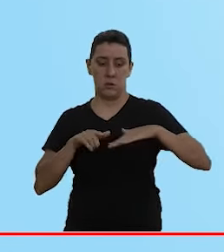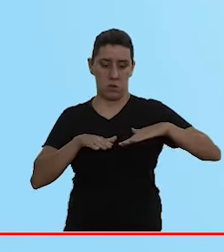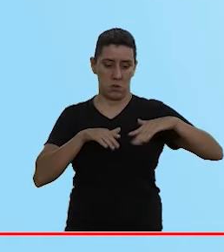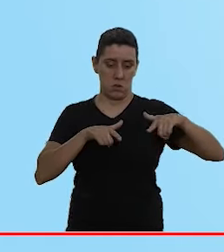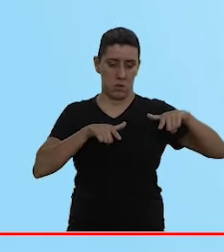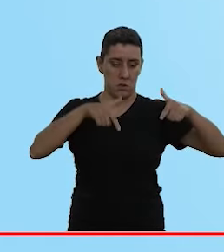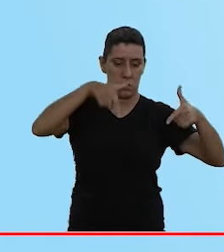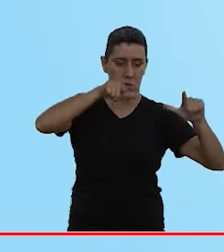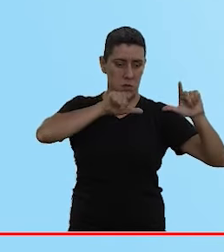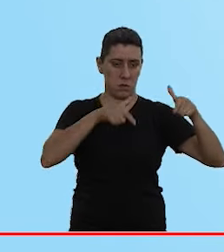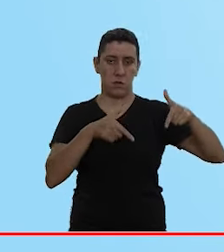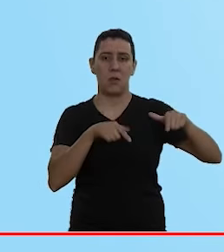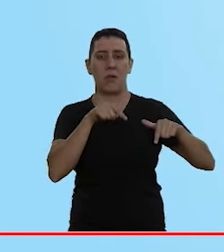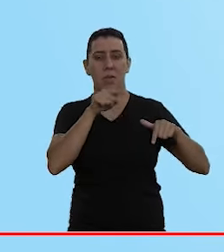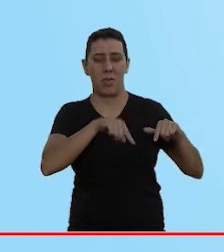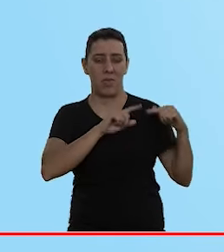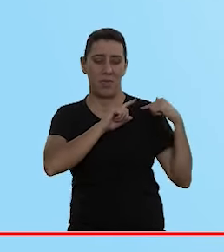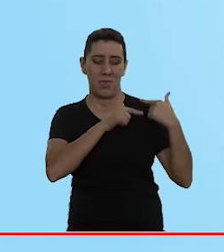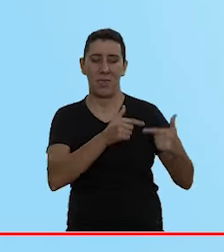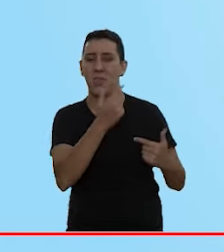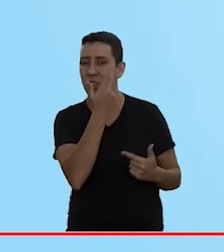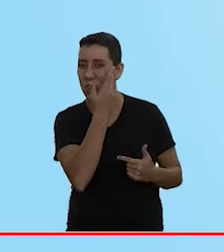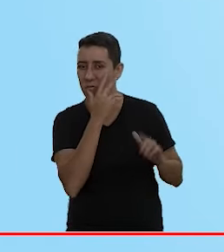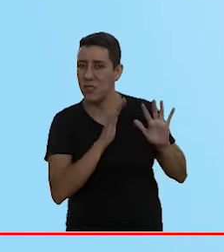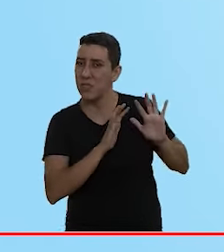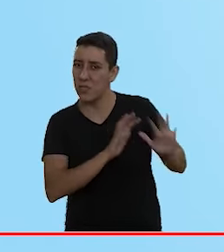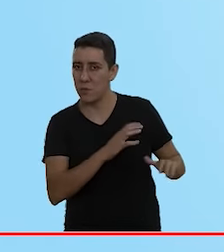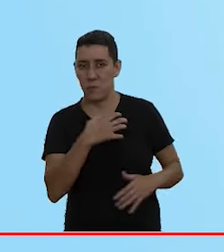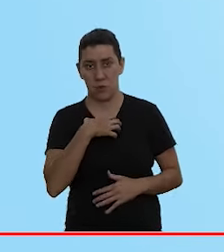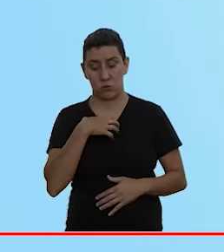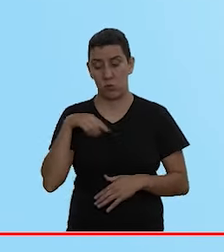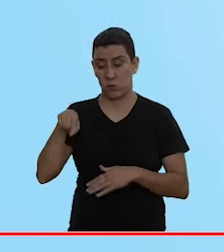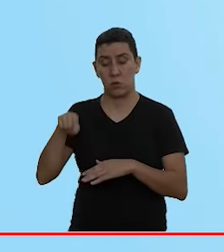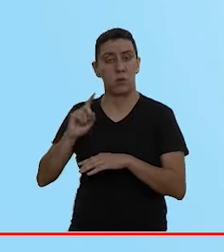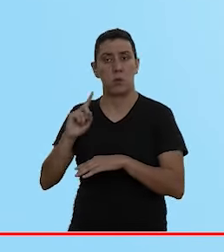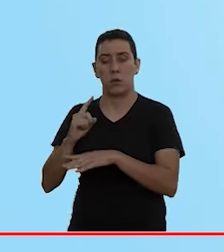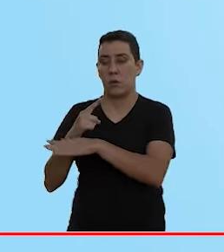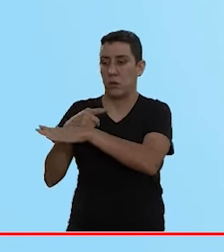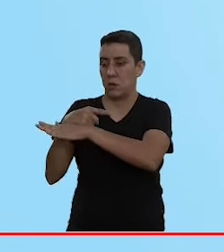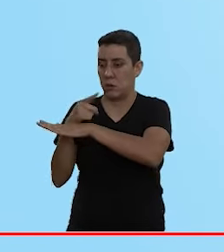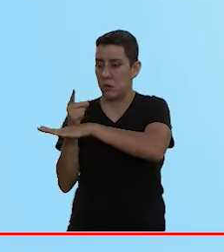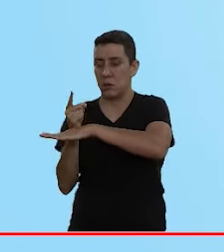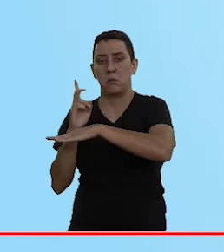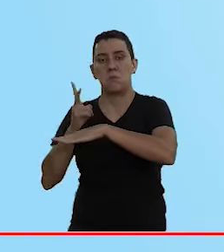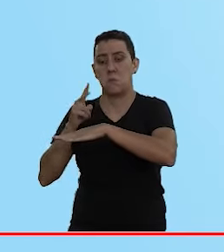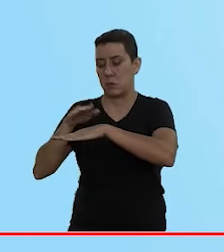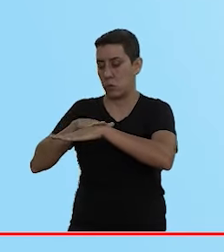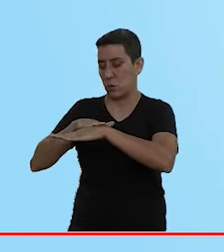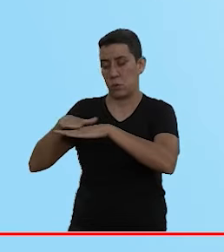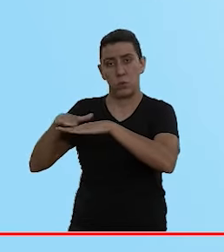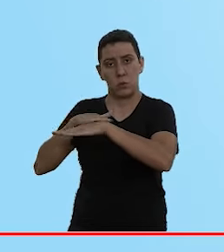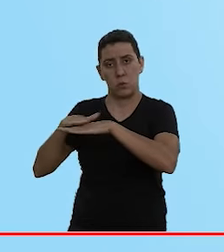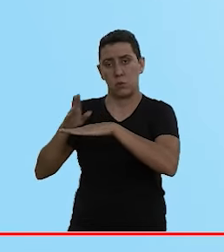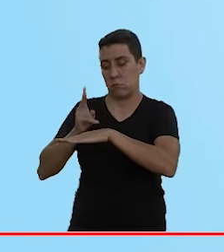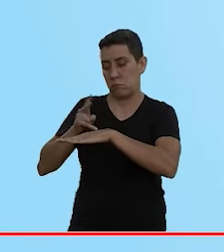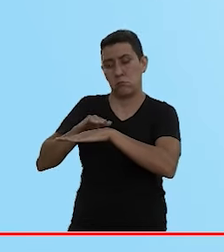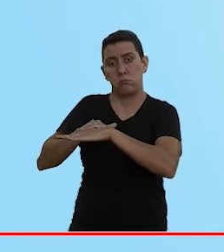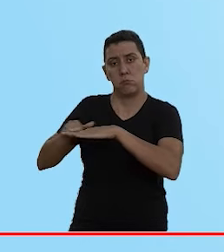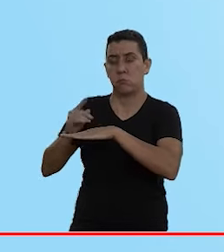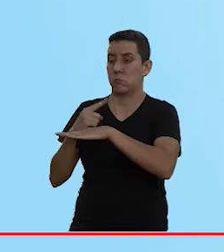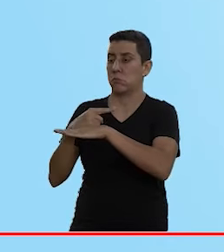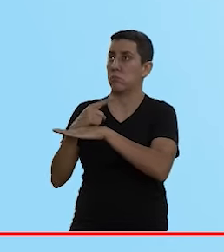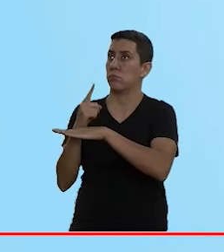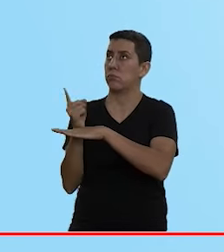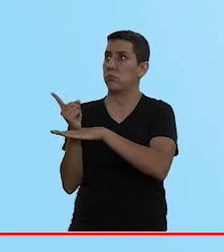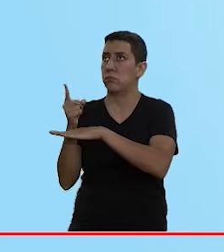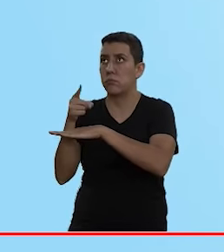de rastreamento tradicional. Basicamente, o algoritmo está deixando os módulos um pouco mais deitados para gerar um pouco mais de